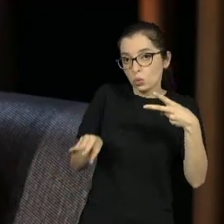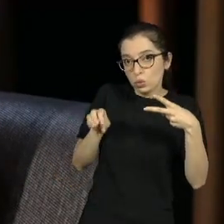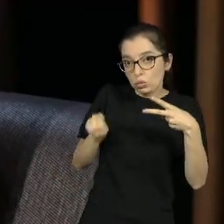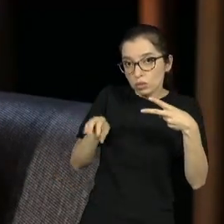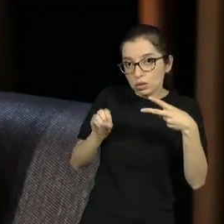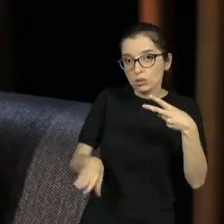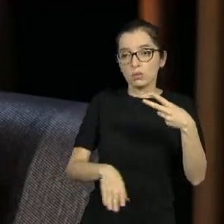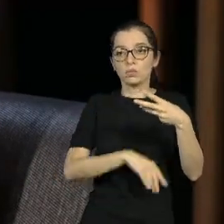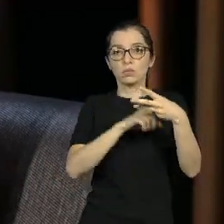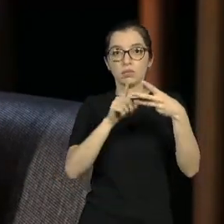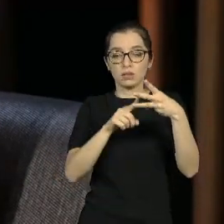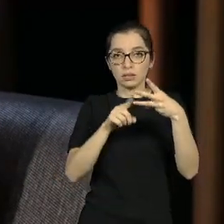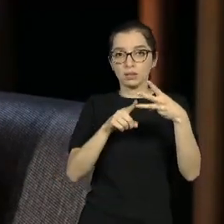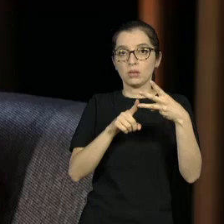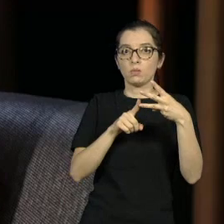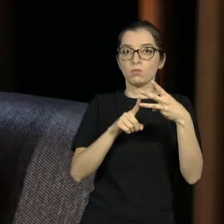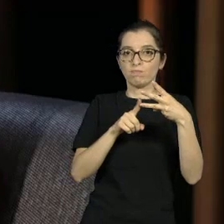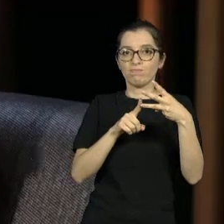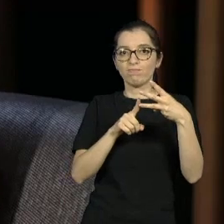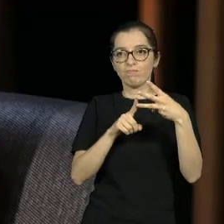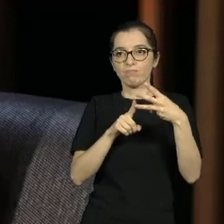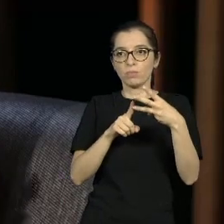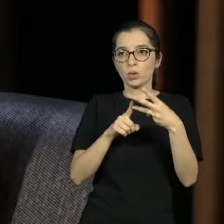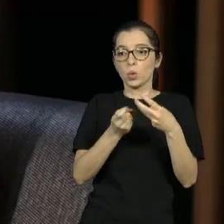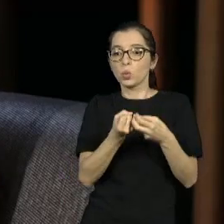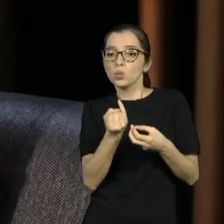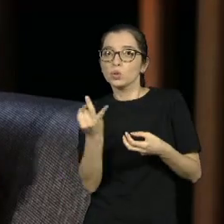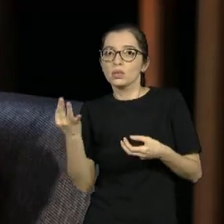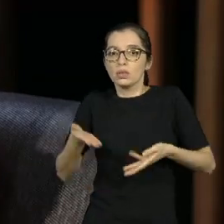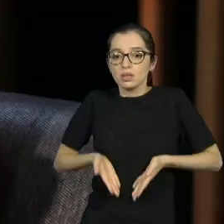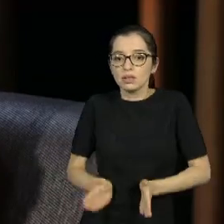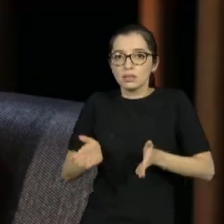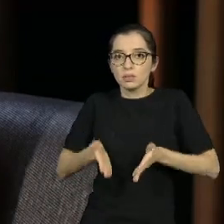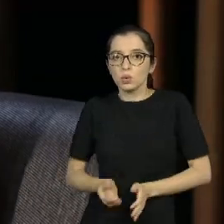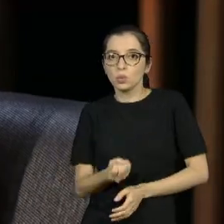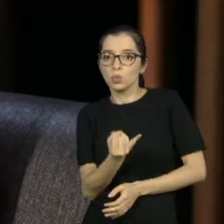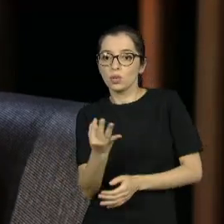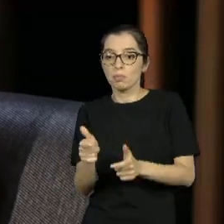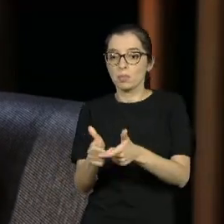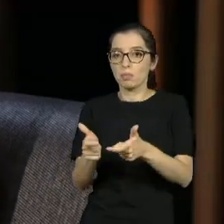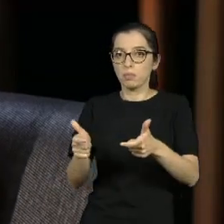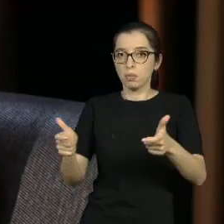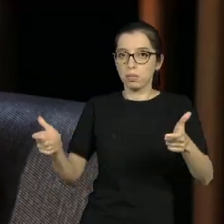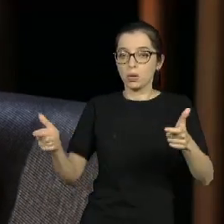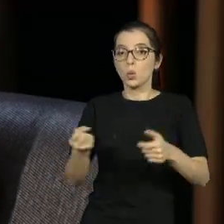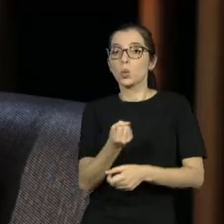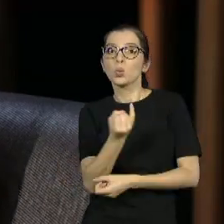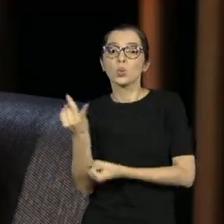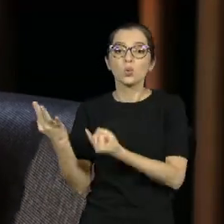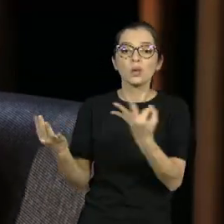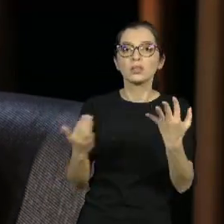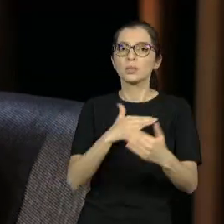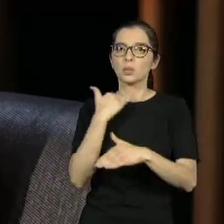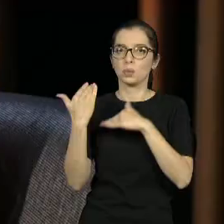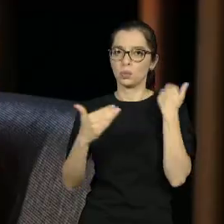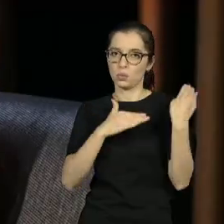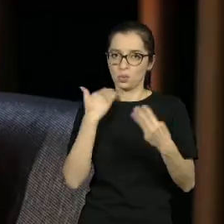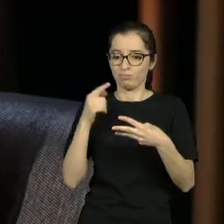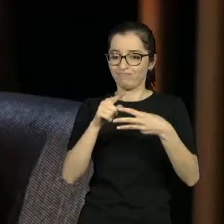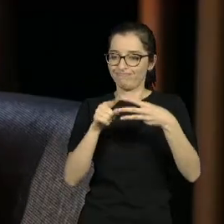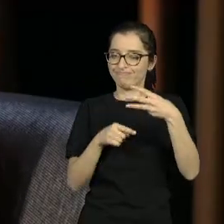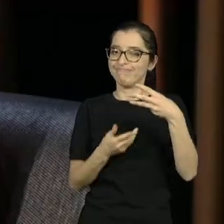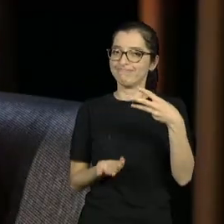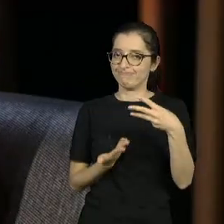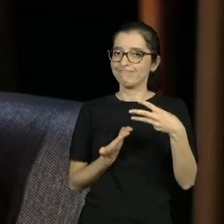se apresenta nas datas de nas vidas de nascimento nos níveis de morte nós estamos matando